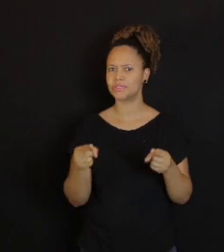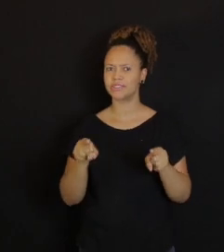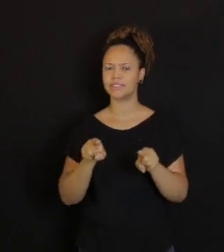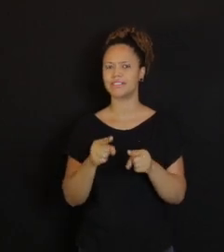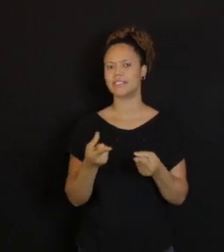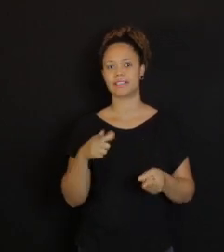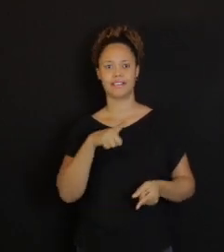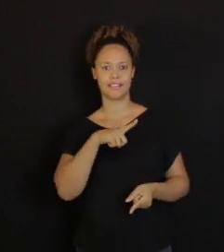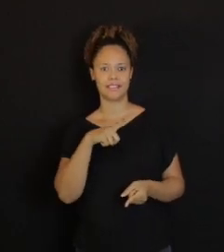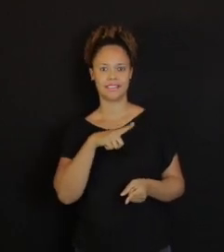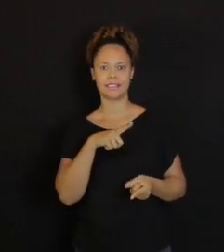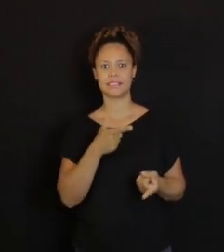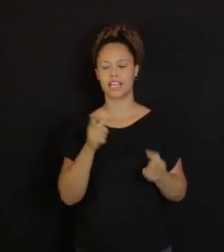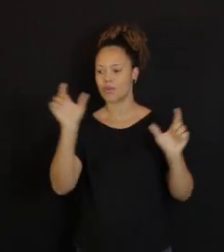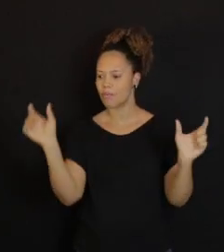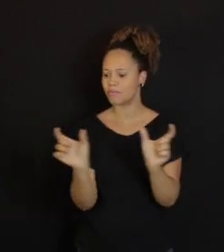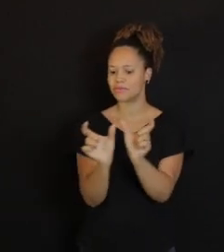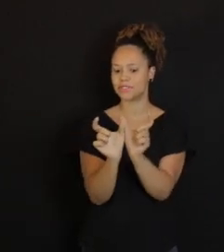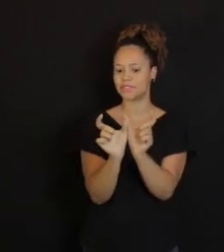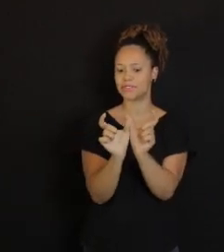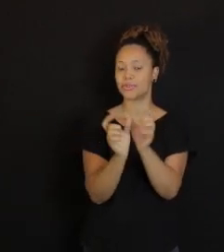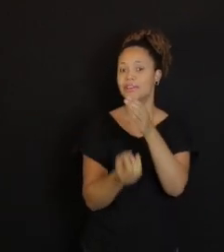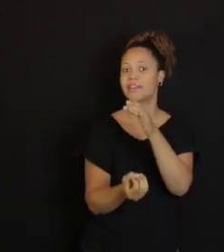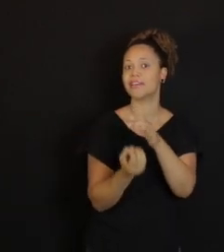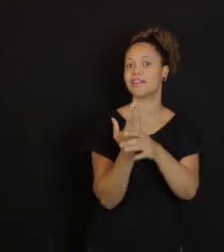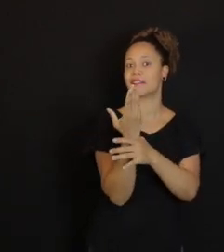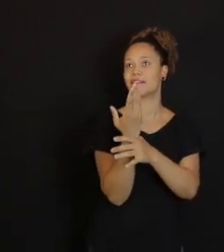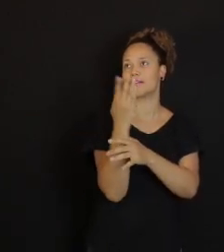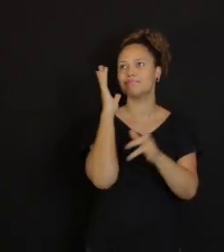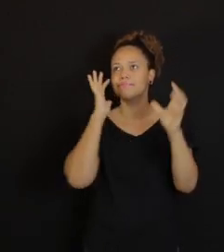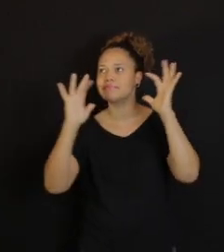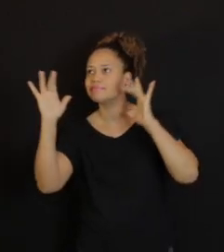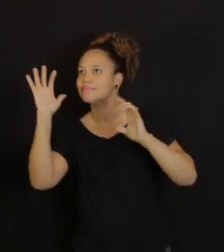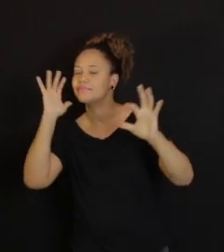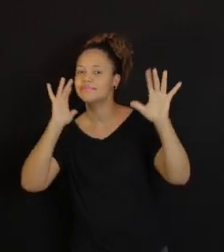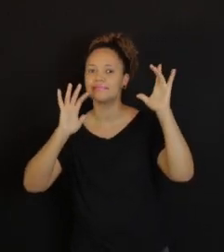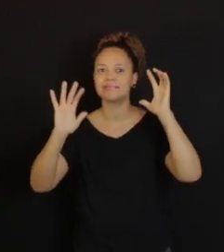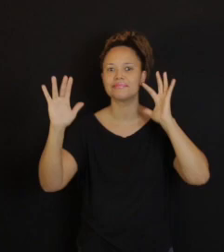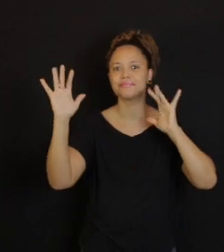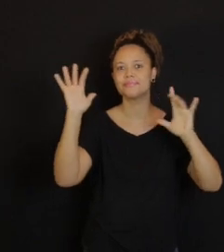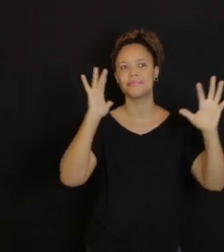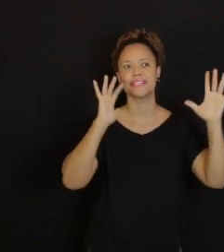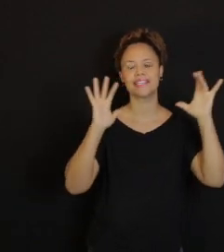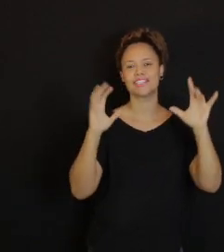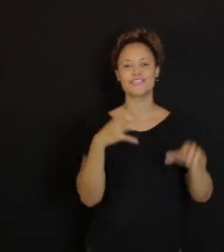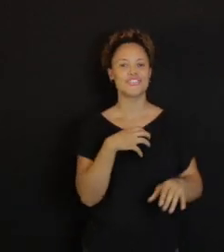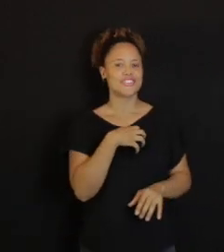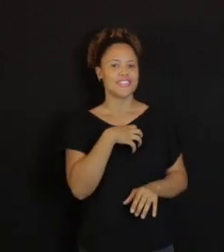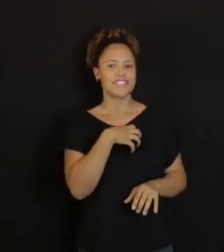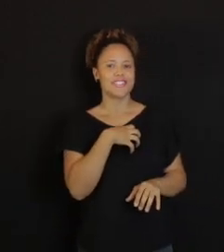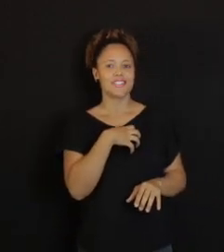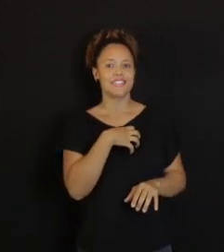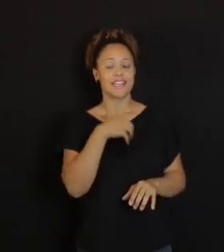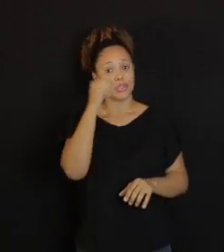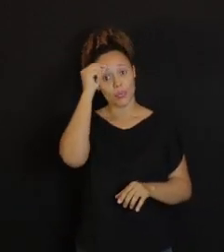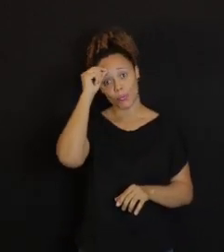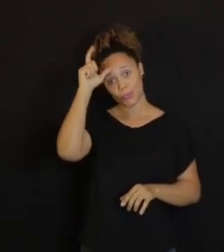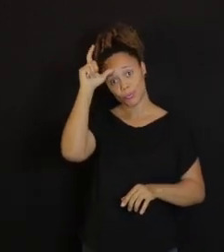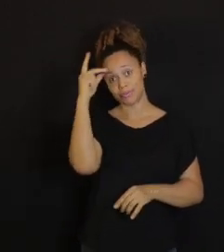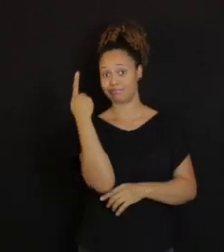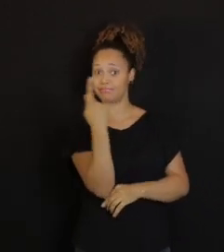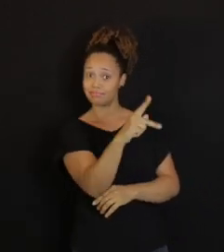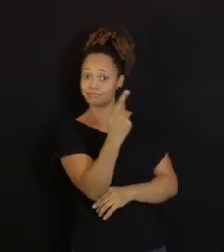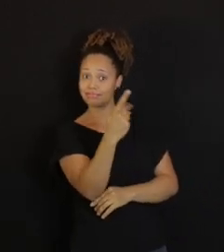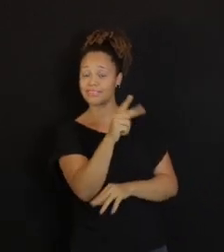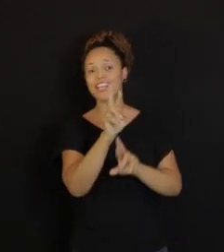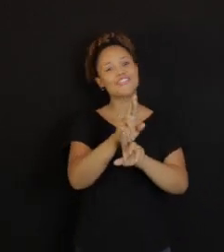rigidez que o compositor escreveu pensando no país dele, na cultura deles,